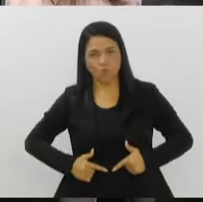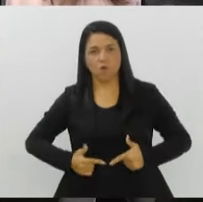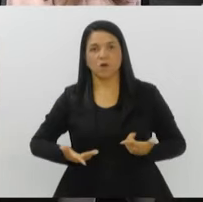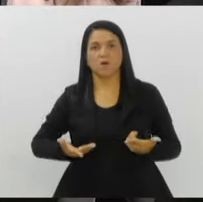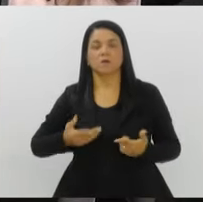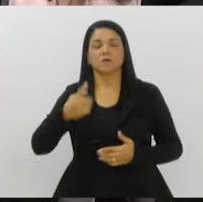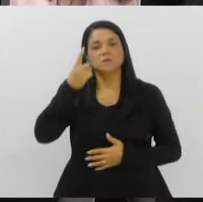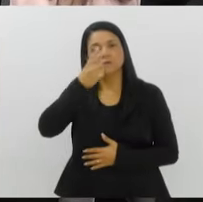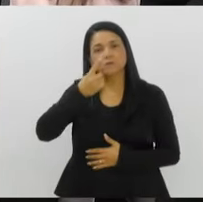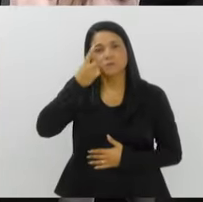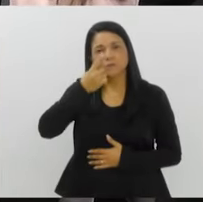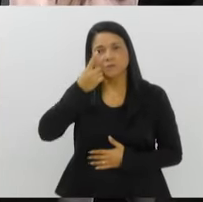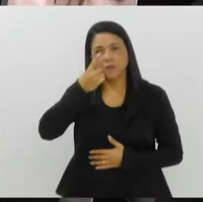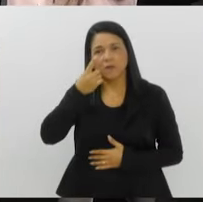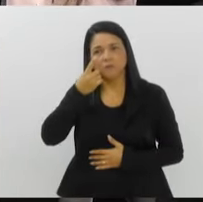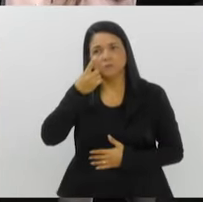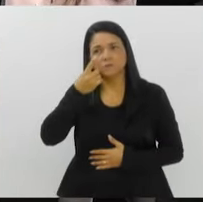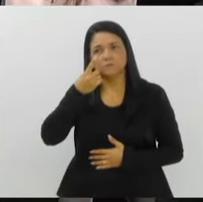Deputado